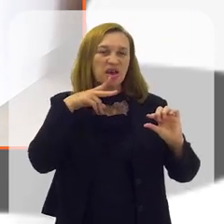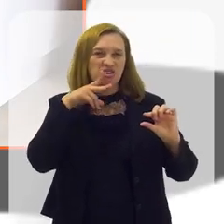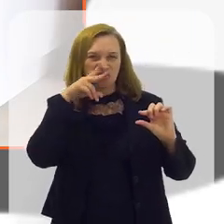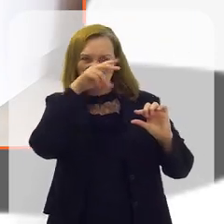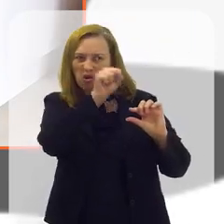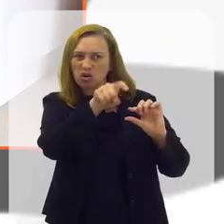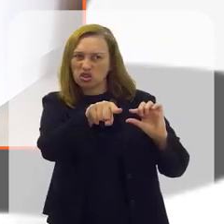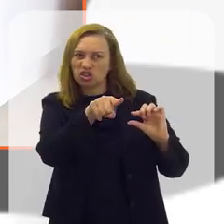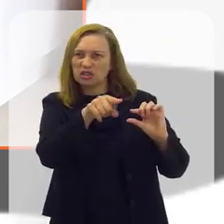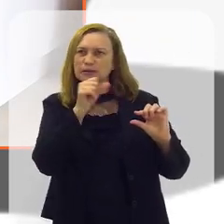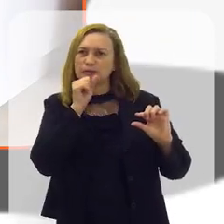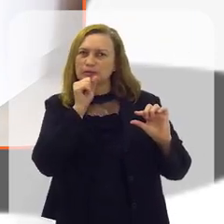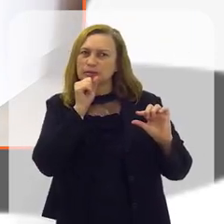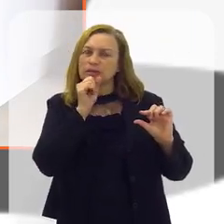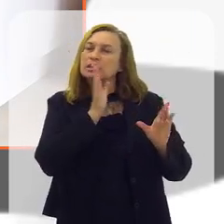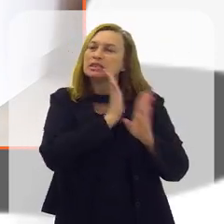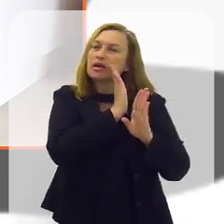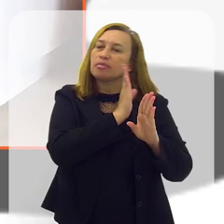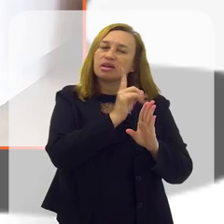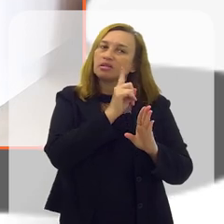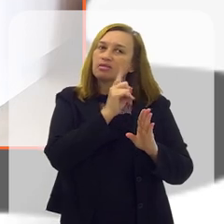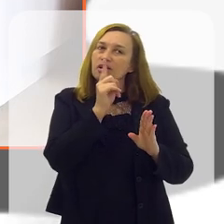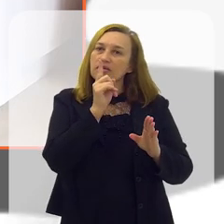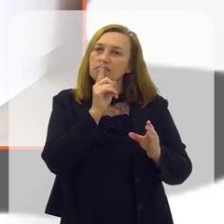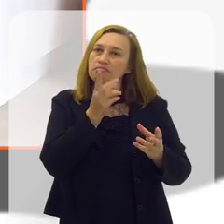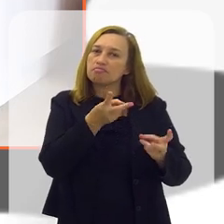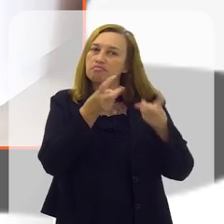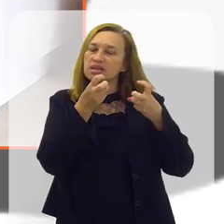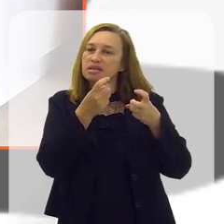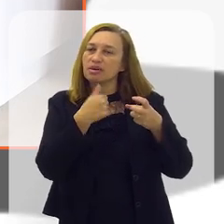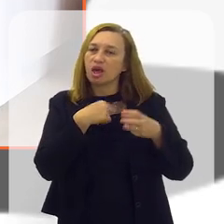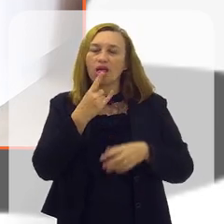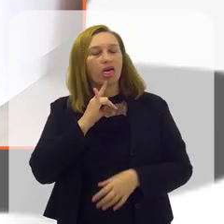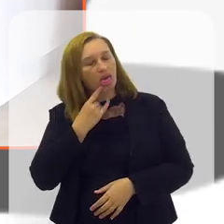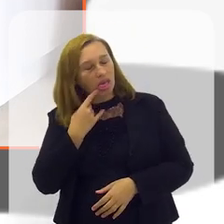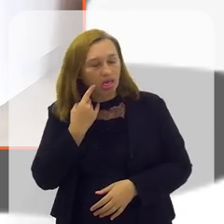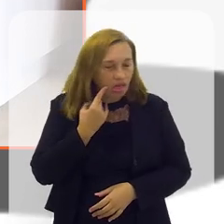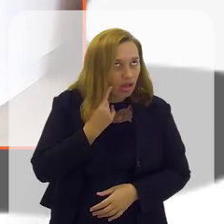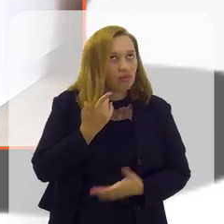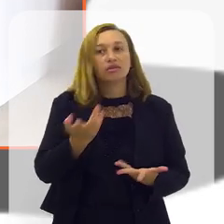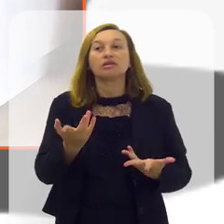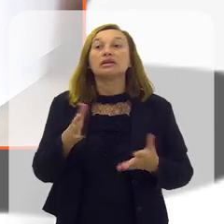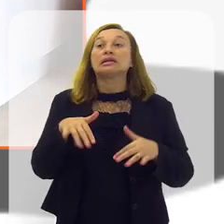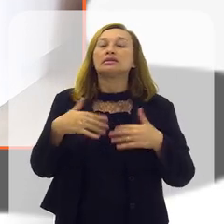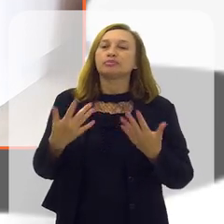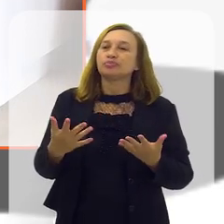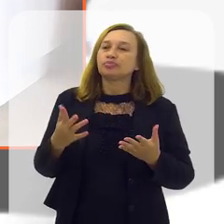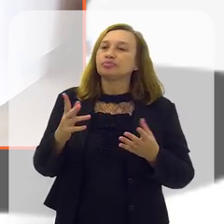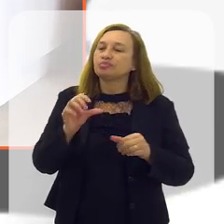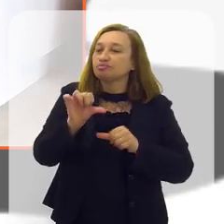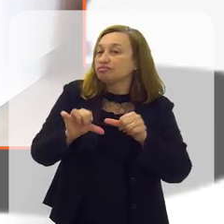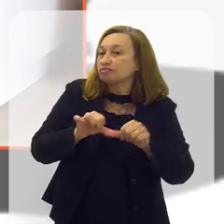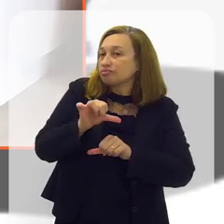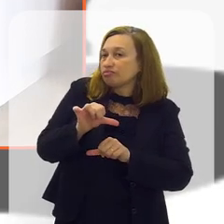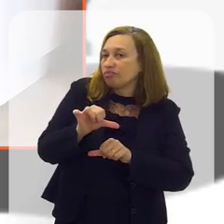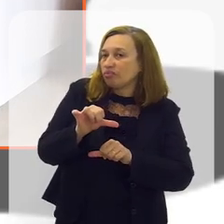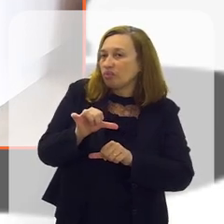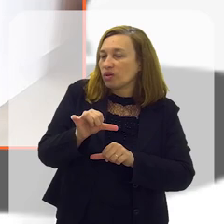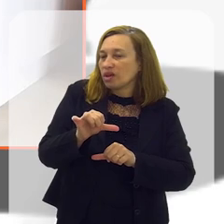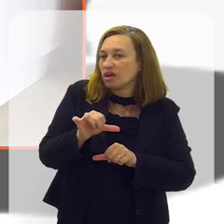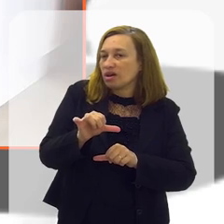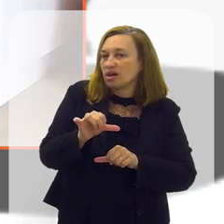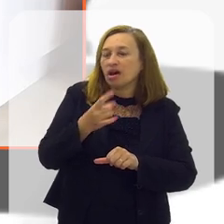menor, mas ela é mais forte. E aí, de repente, ninguém vai perceber. E aí, isso é uma tentativa